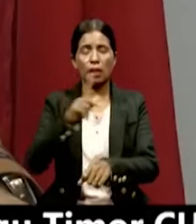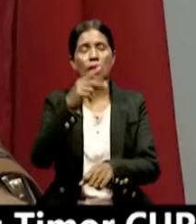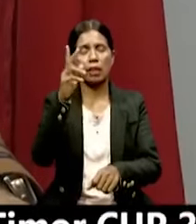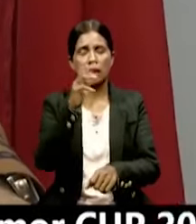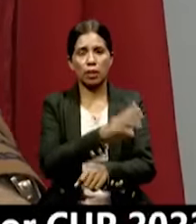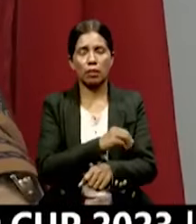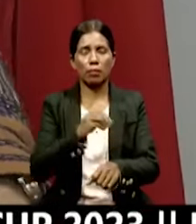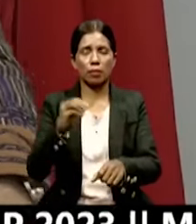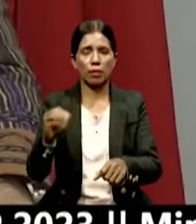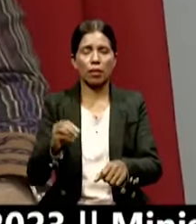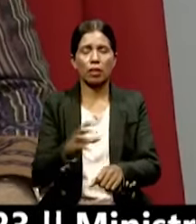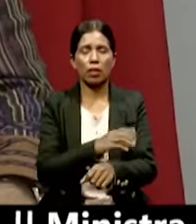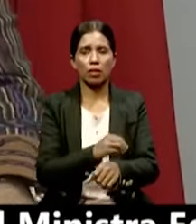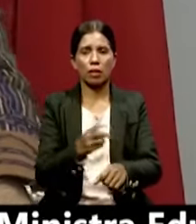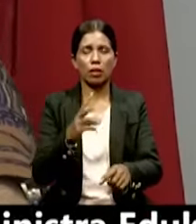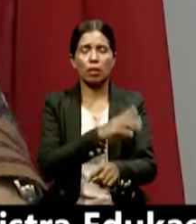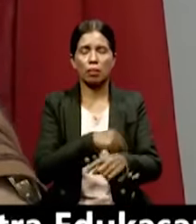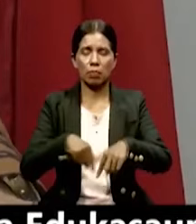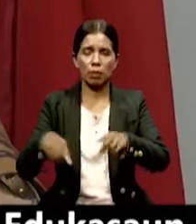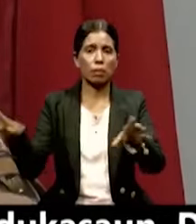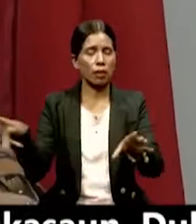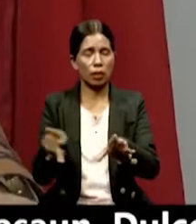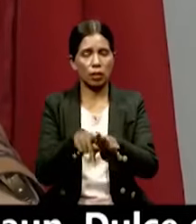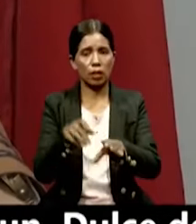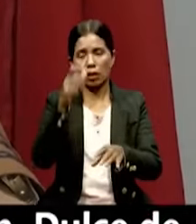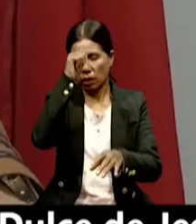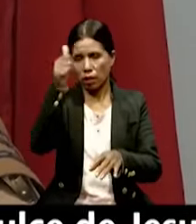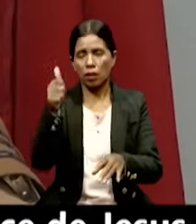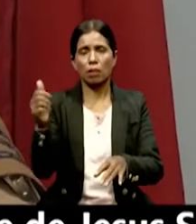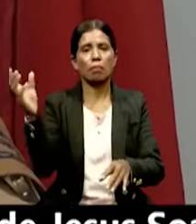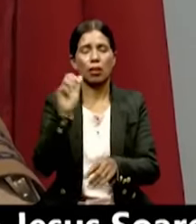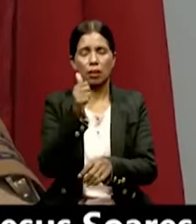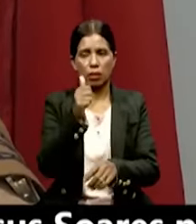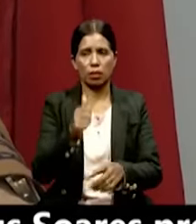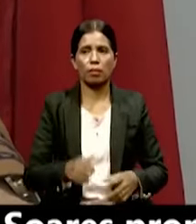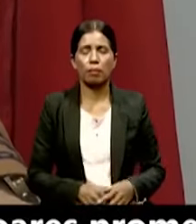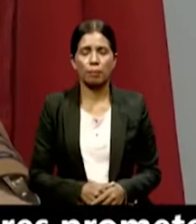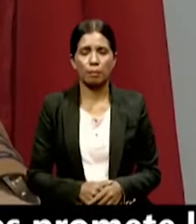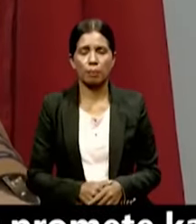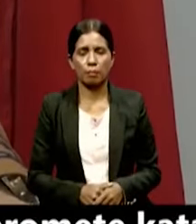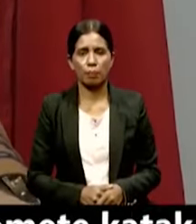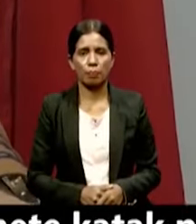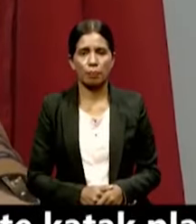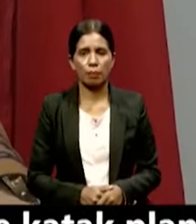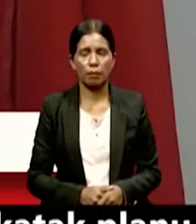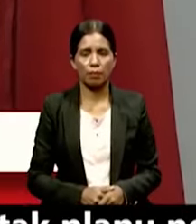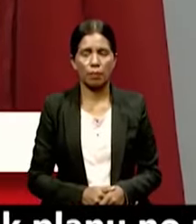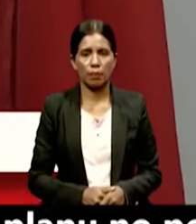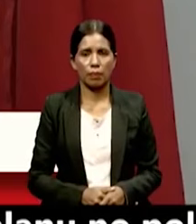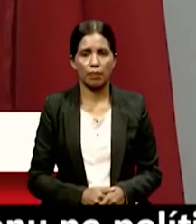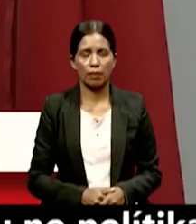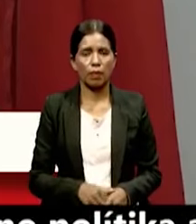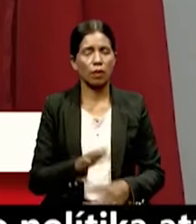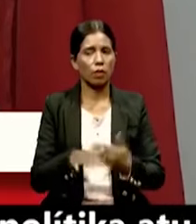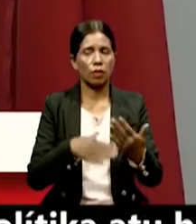fim participa, e a Semeira Vibran Gujarat, Índia Badala Sanolo. Podem vir os engenheiros todos